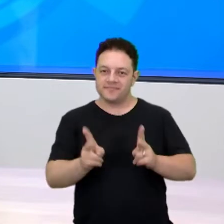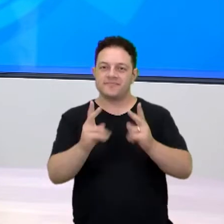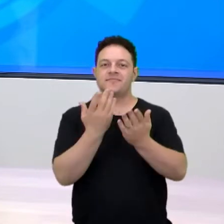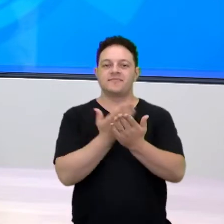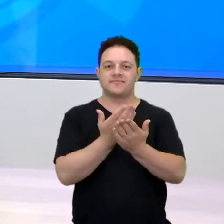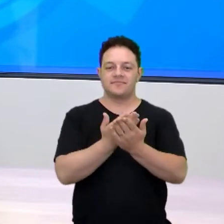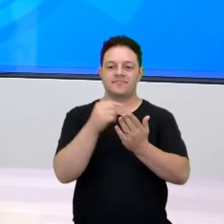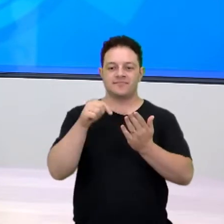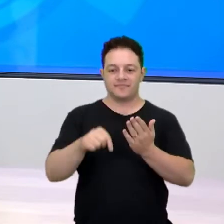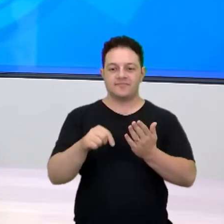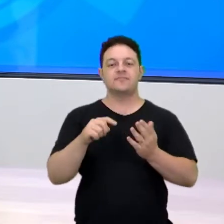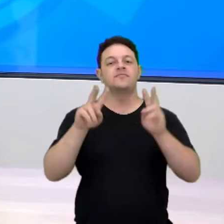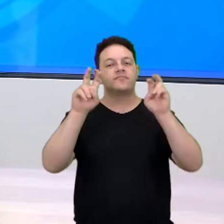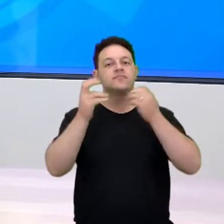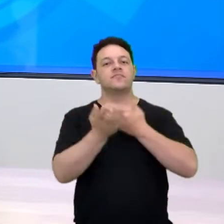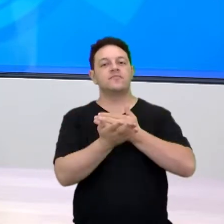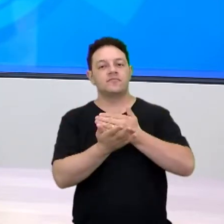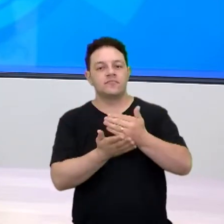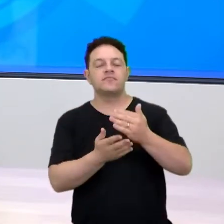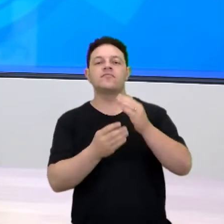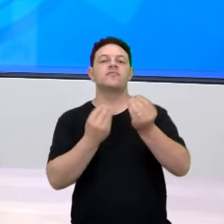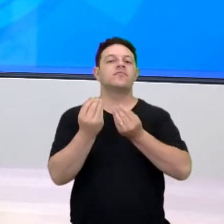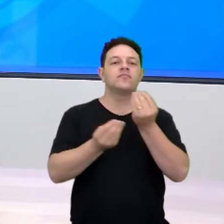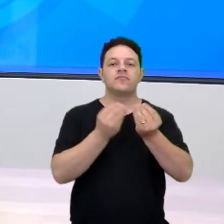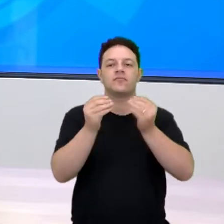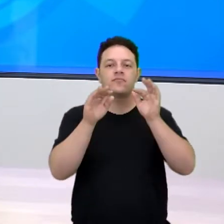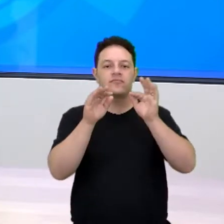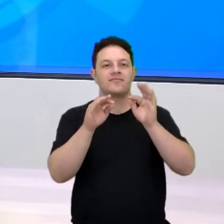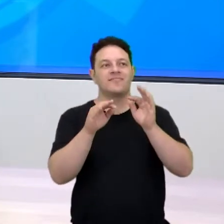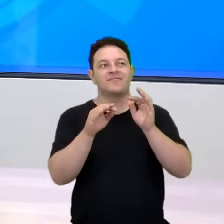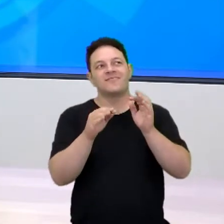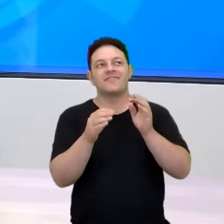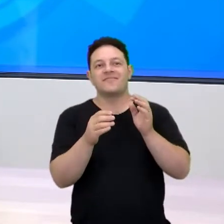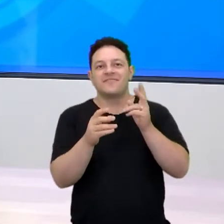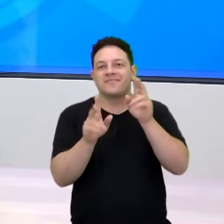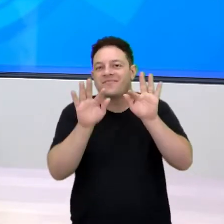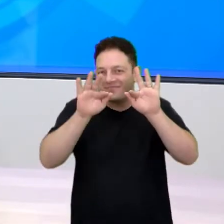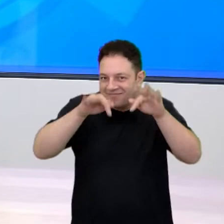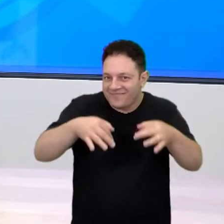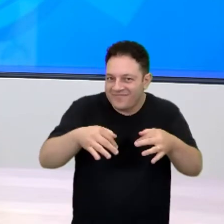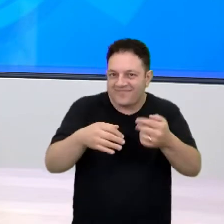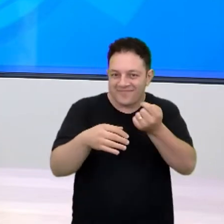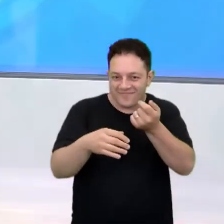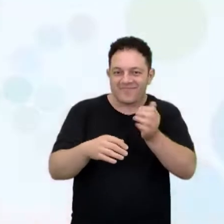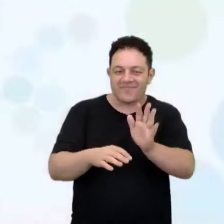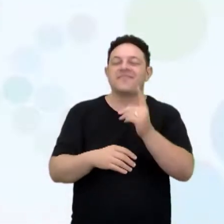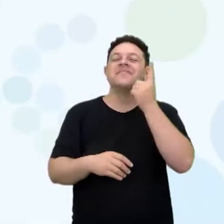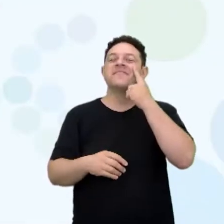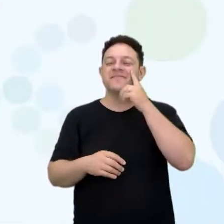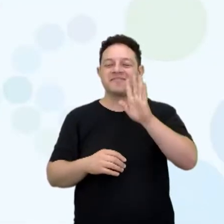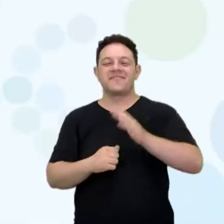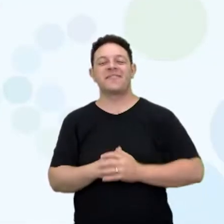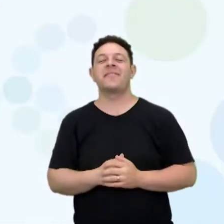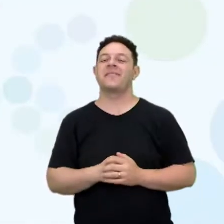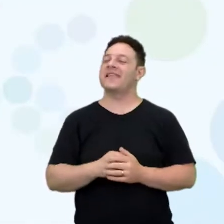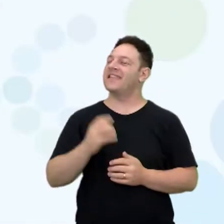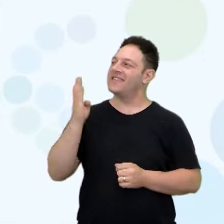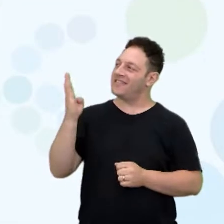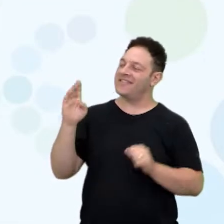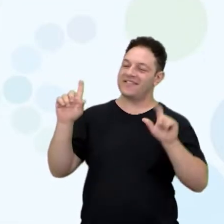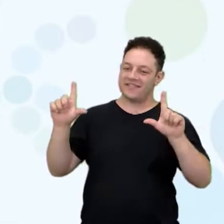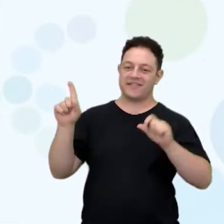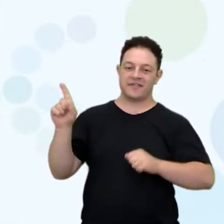aula, né? Já começando aí com a finalização, né? Começando com a finalização, é interessante. Então vamos lá para a tela, que a gente vai ver